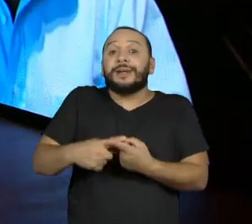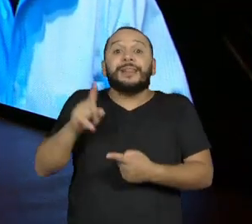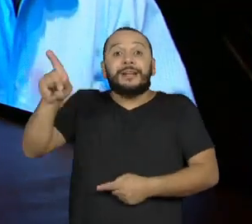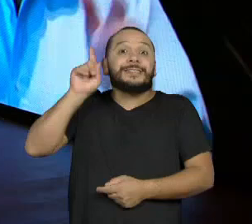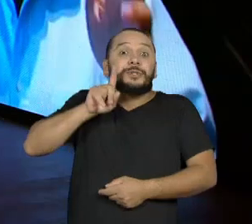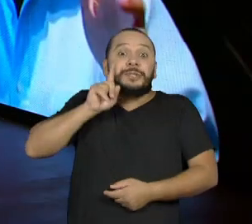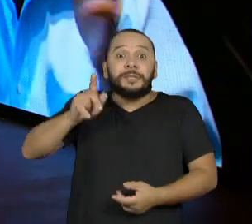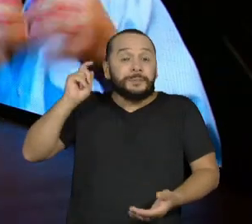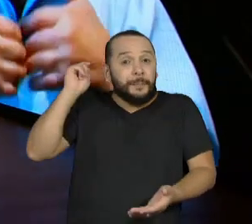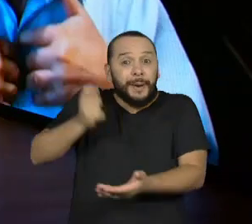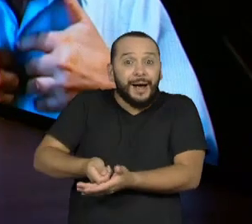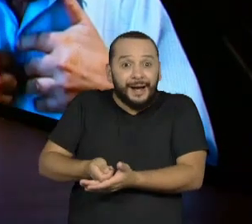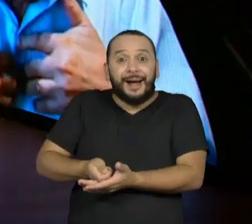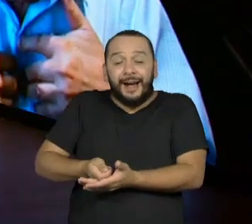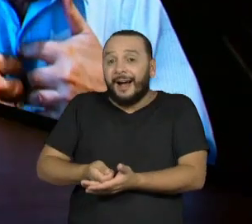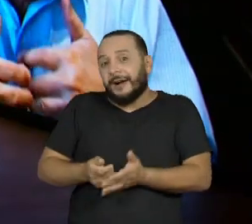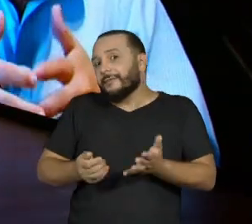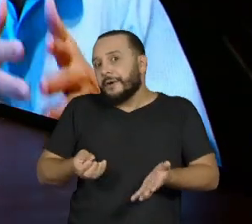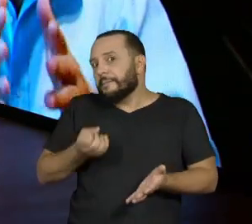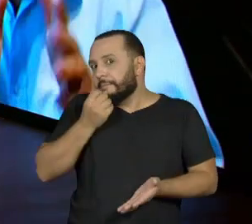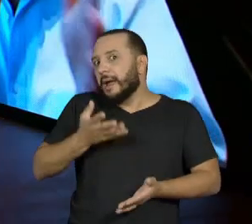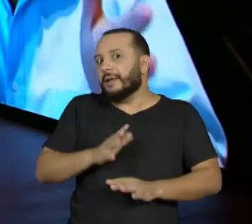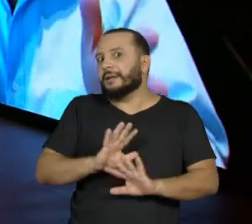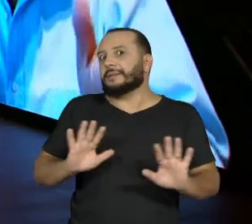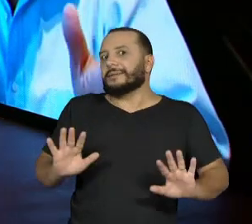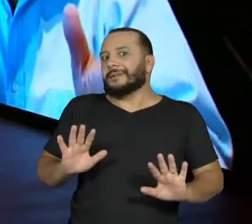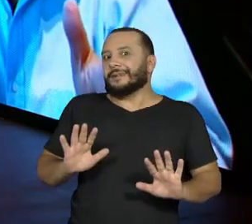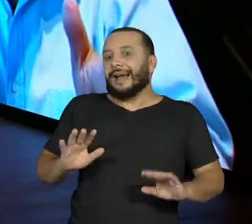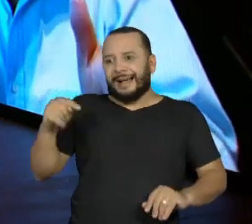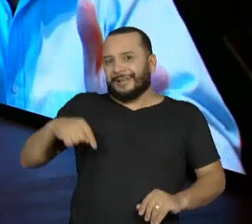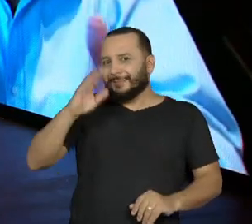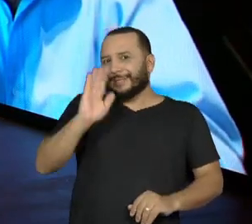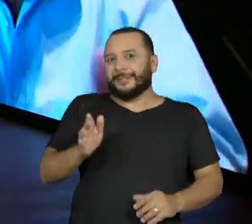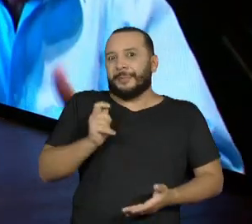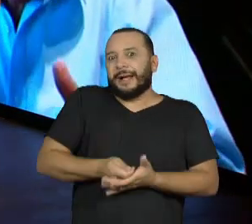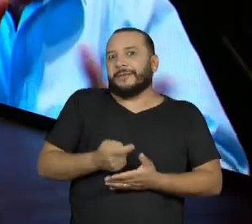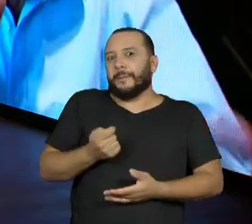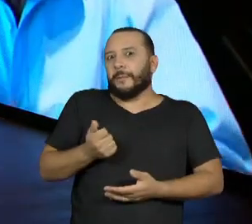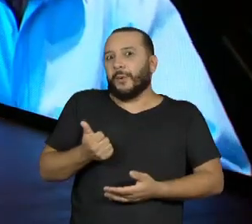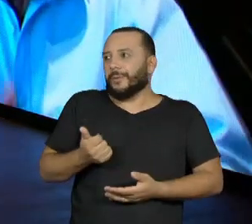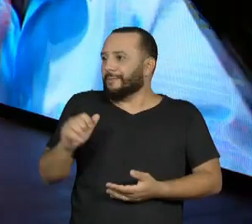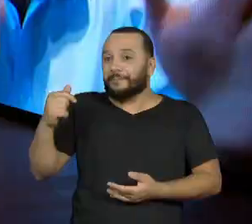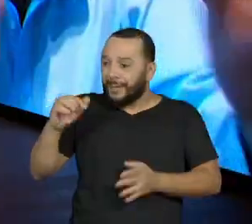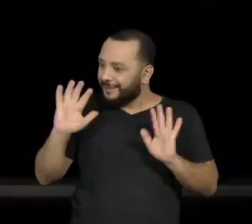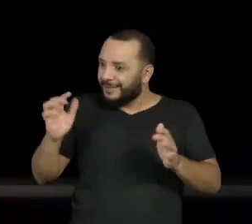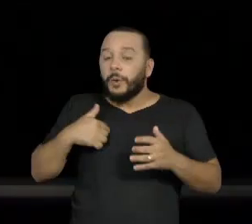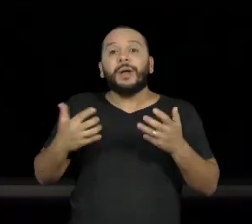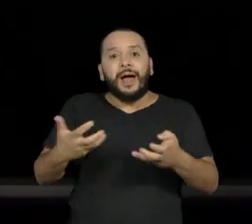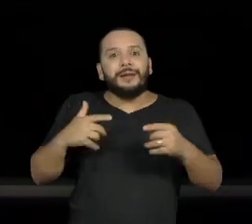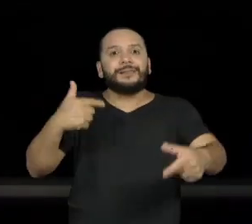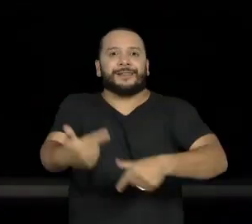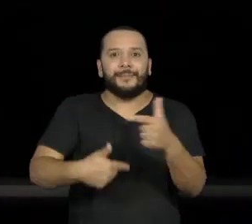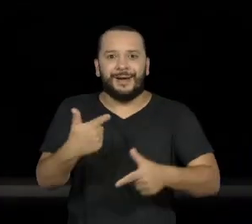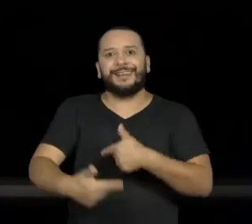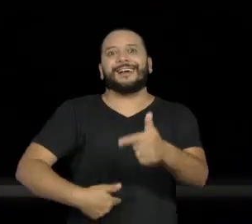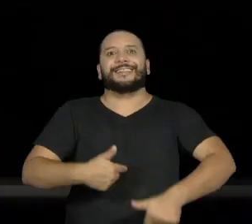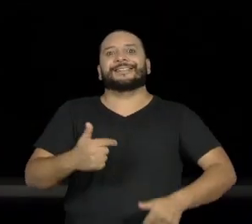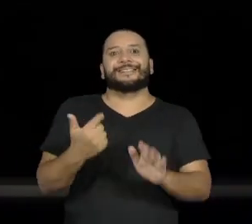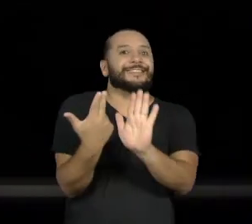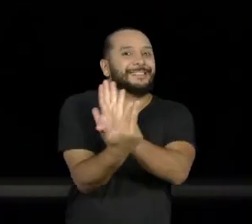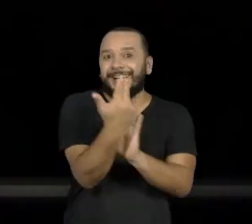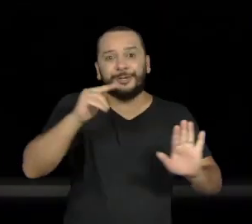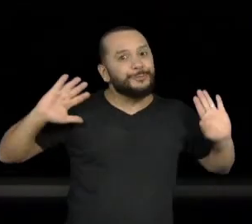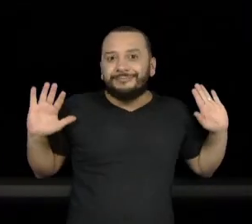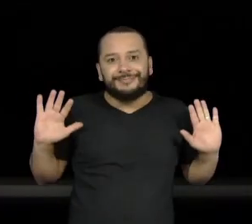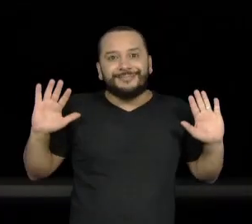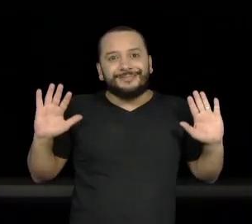barato. Mas era o que eu queria. Era a primeira oportunidade de eu pegar um desenho meu e publicar num grande jornal. E